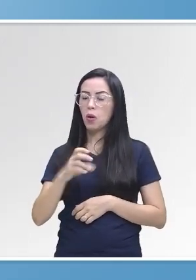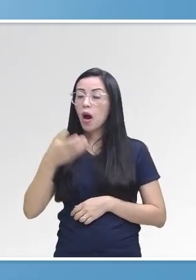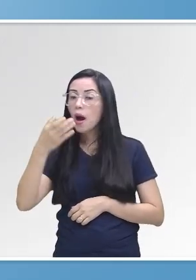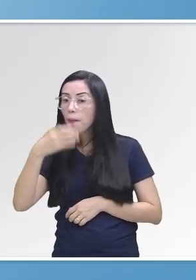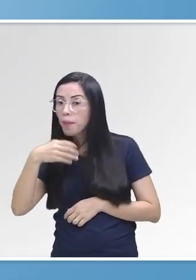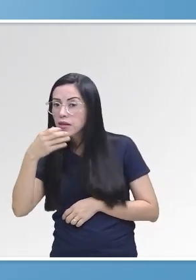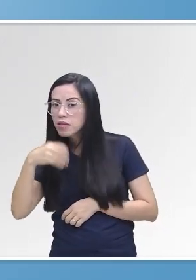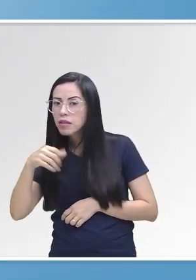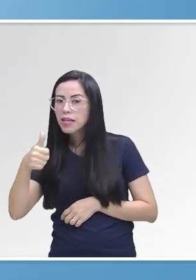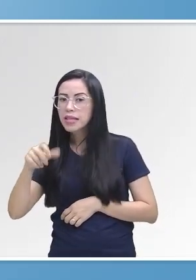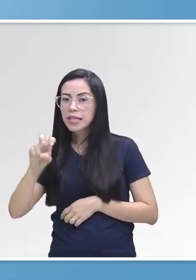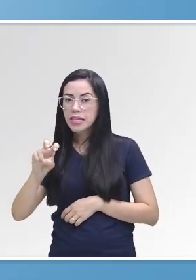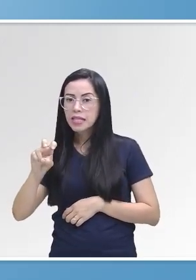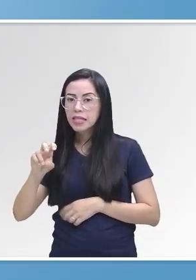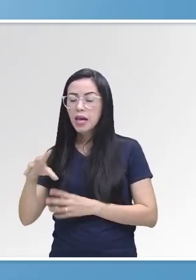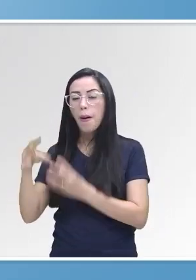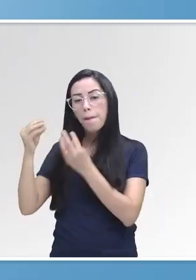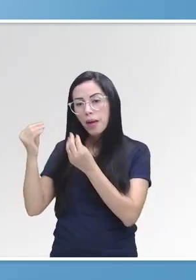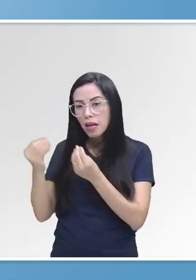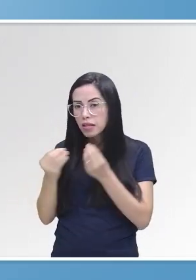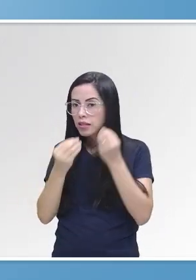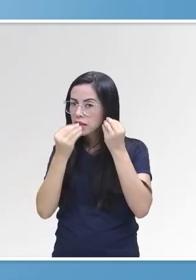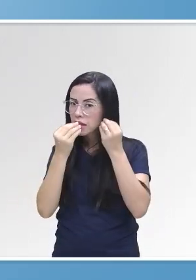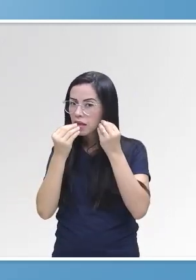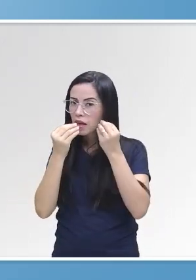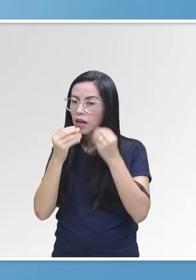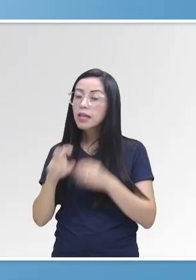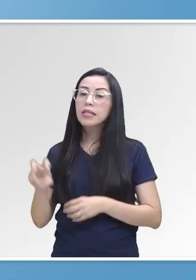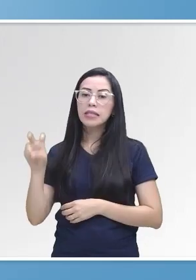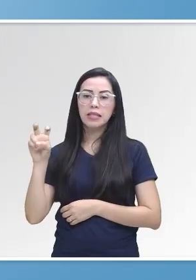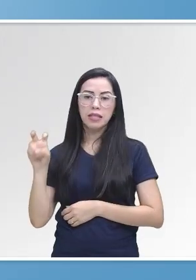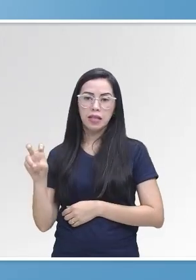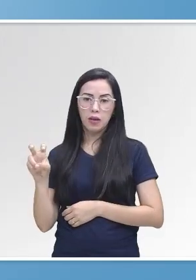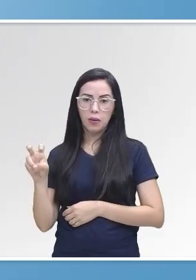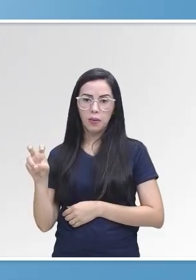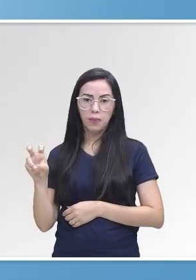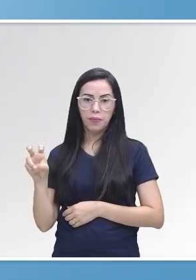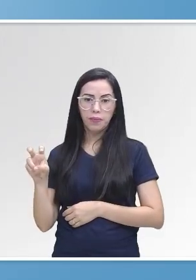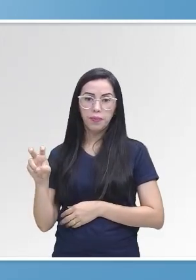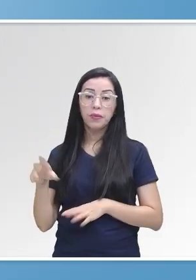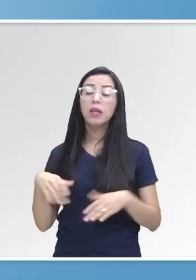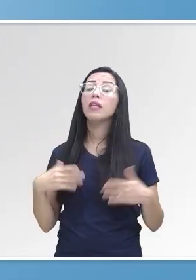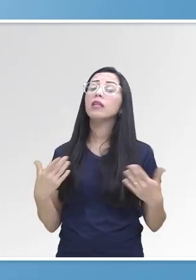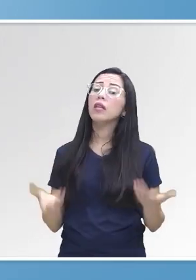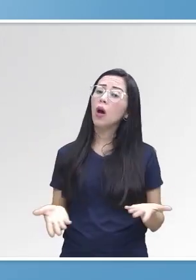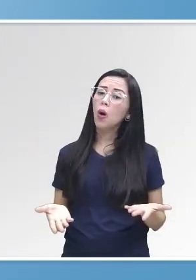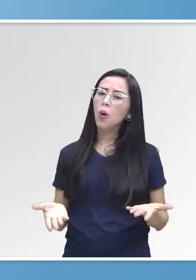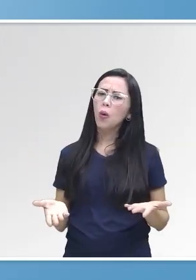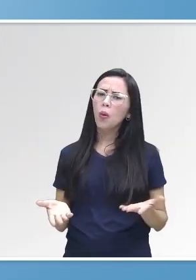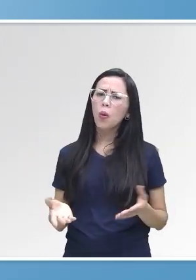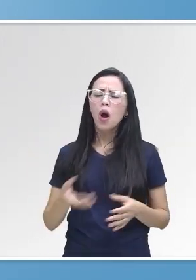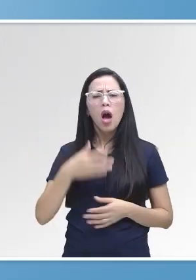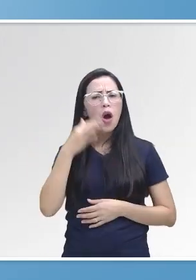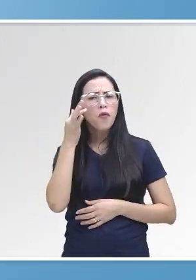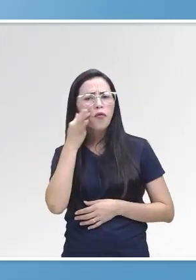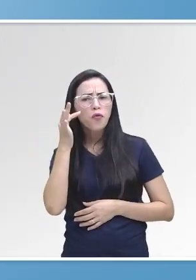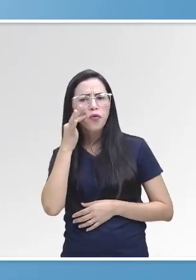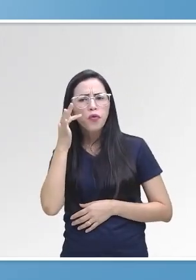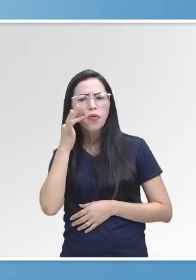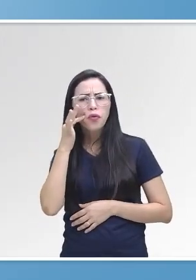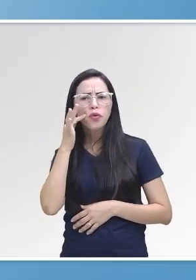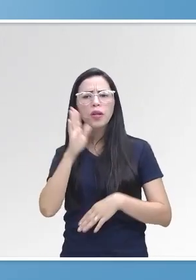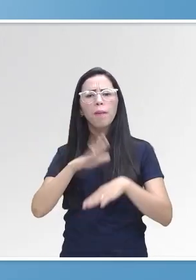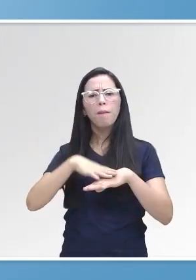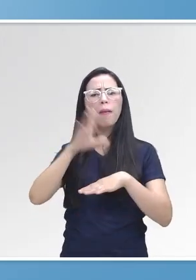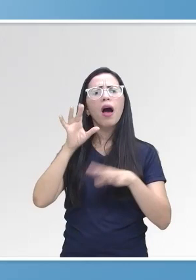A Maçã 15 e a melancia cinco então a fruta mais vendida